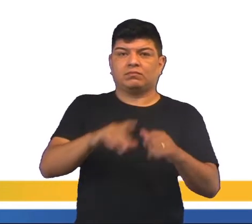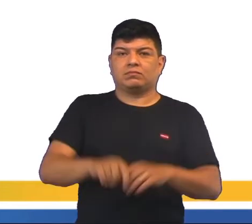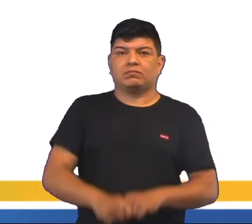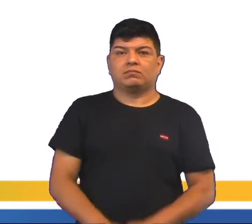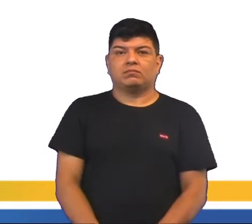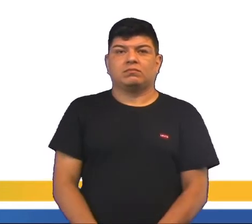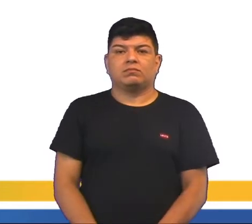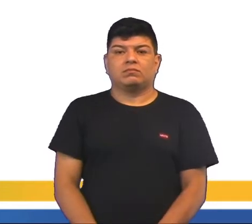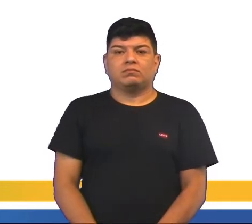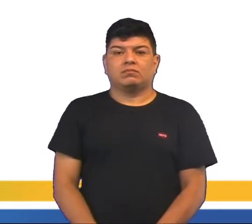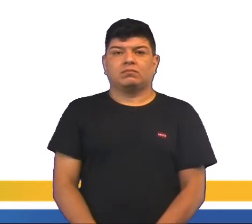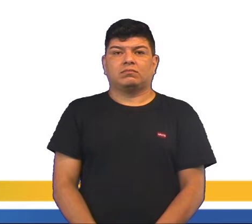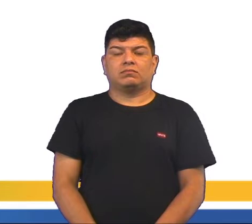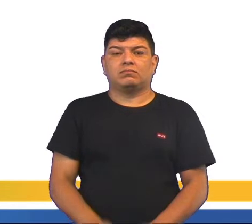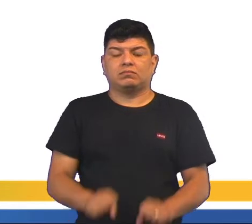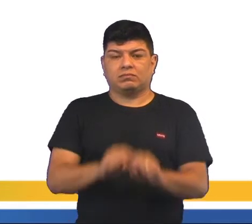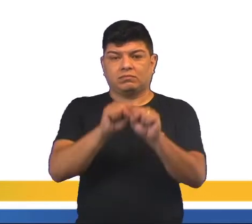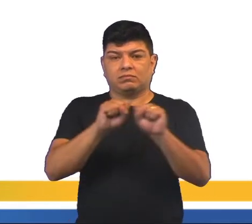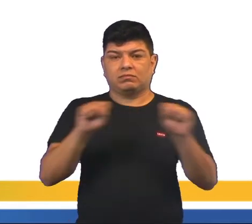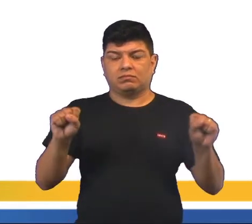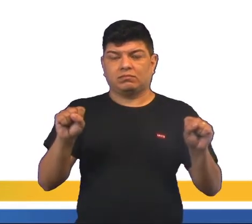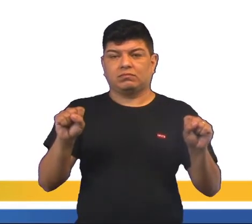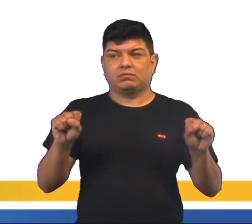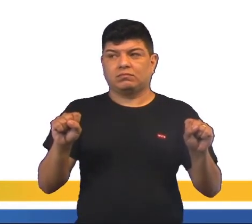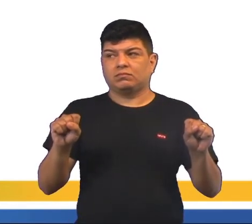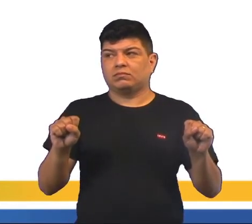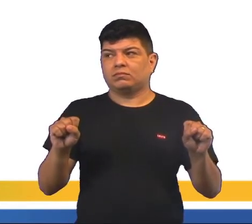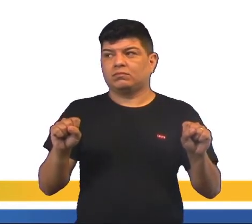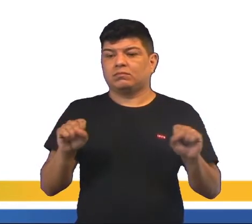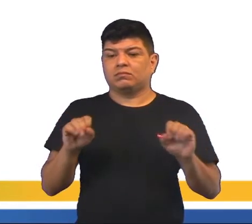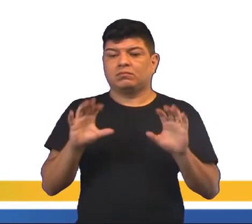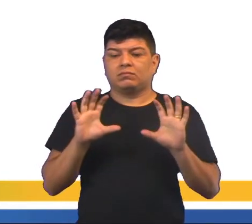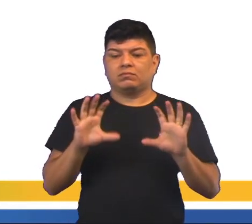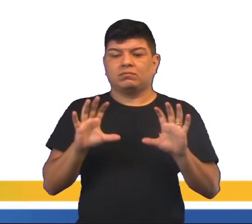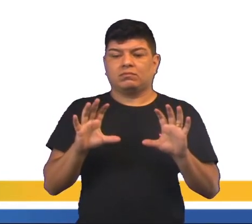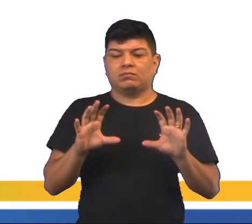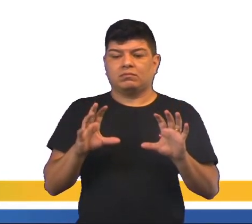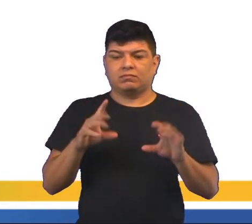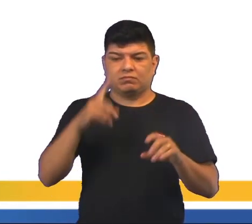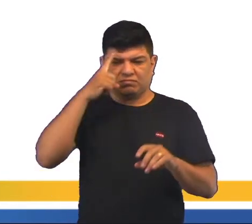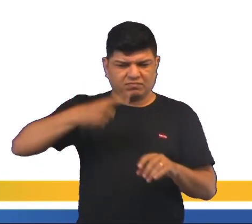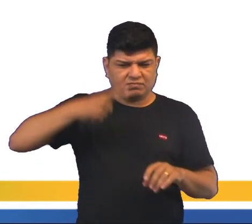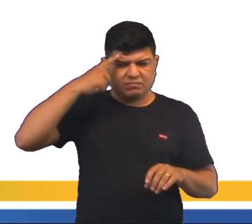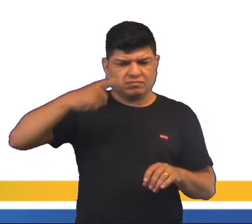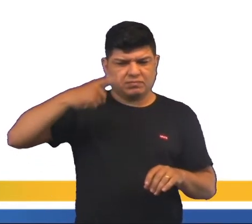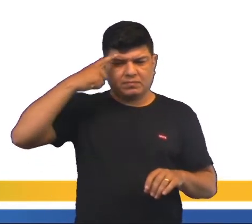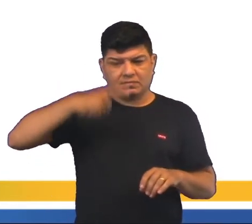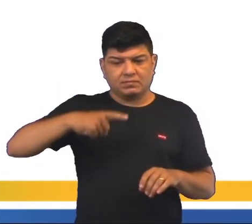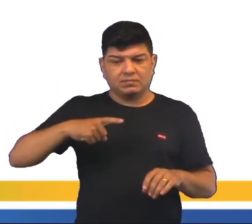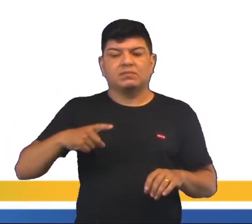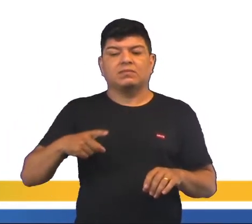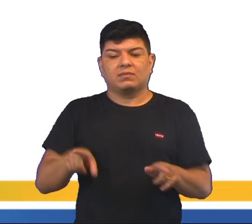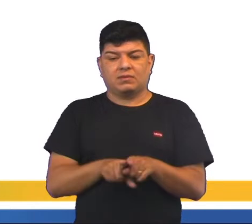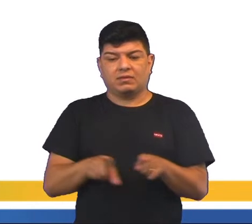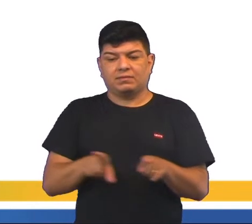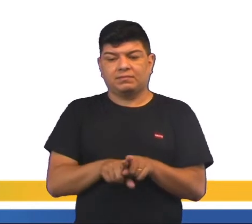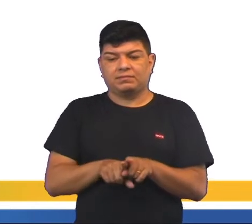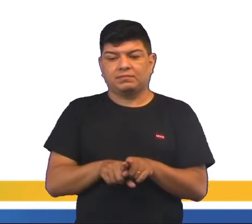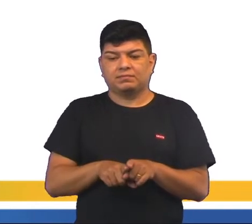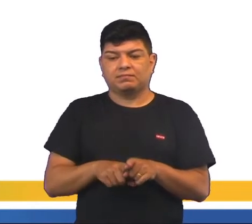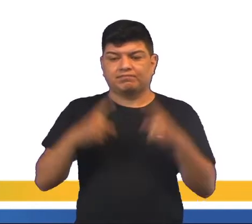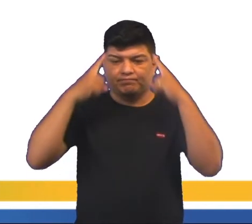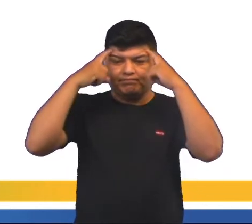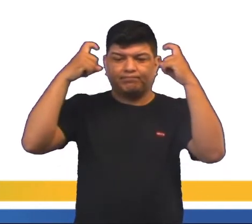revelou-se um sistema constituído por regimes autoritários, né, e até totalitários,